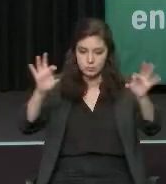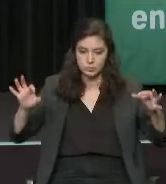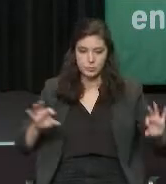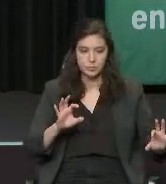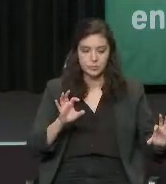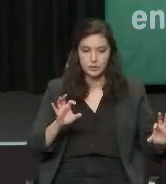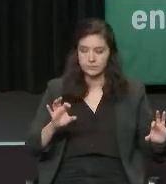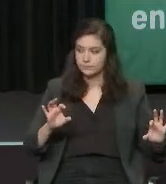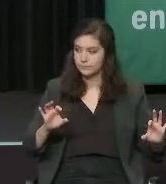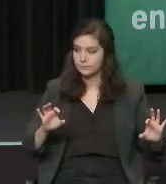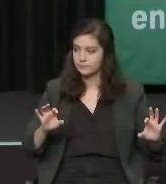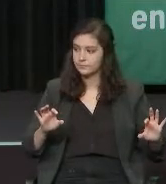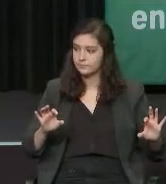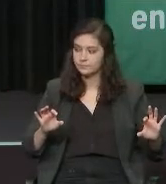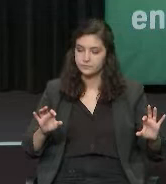CO2